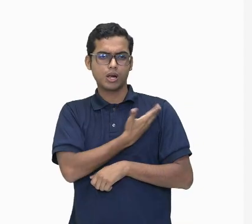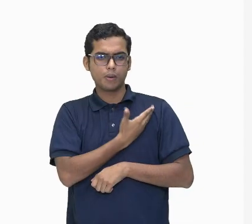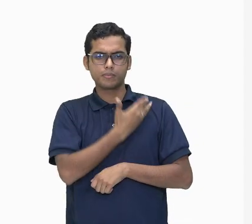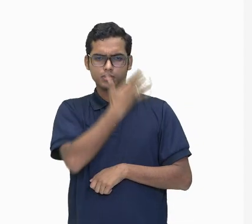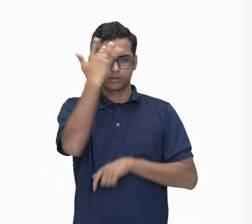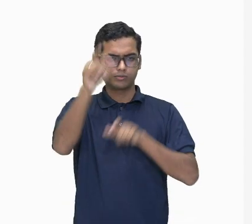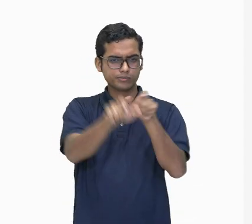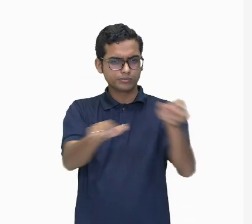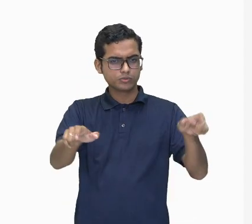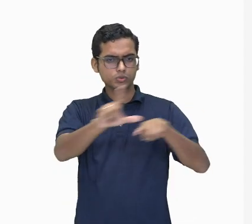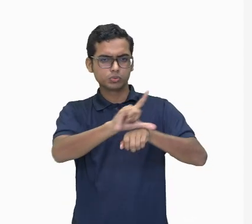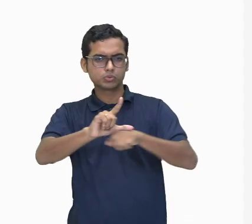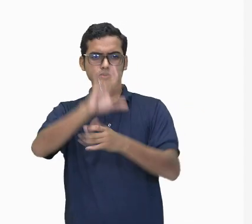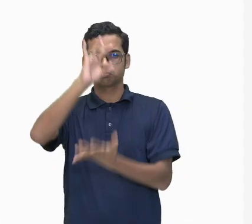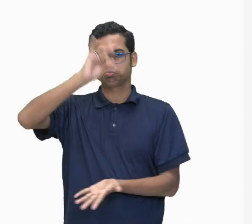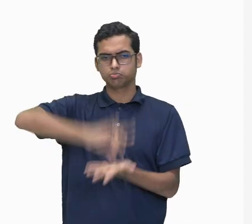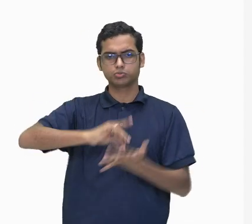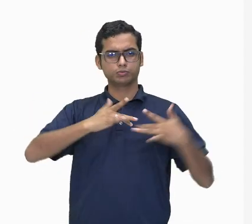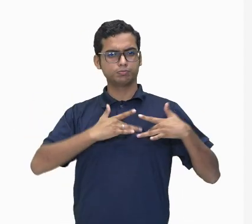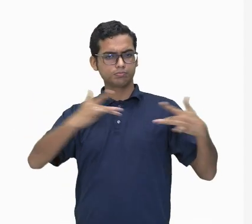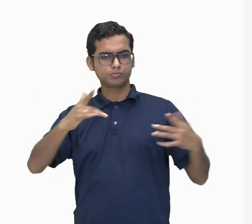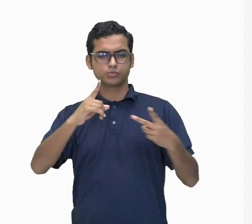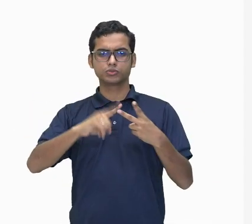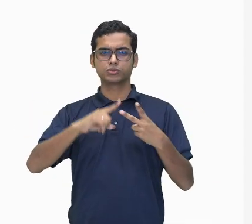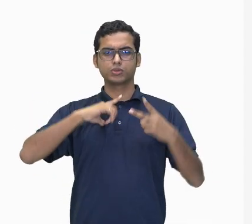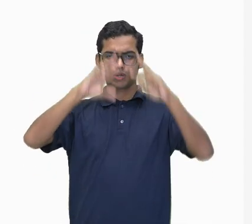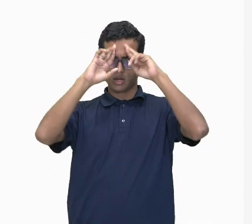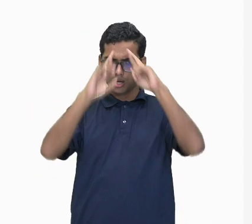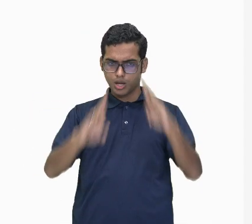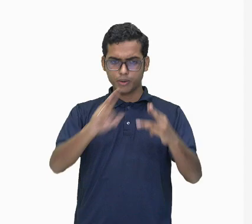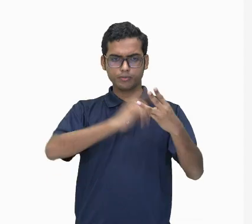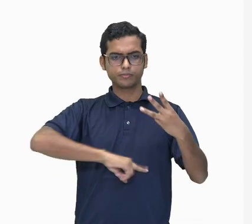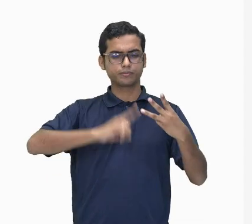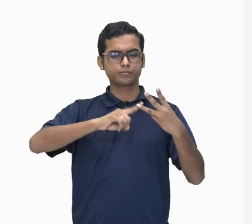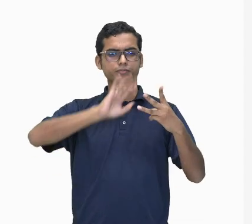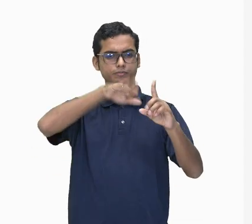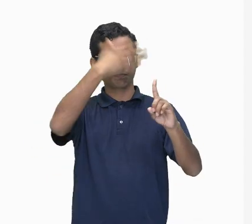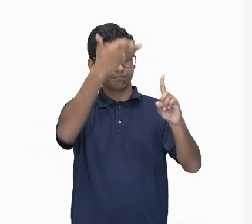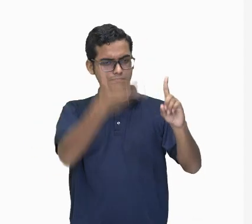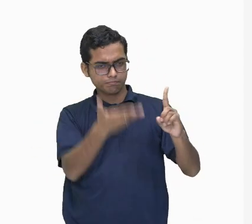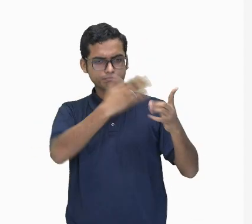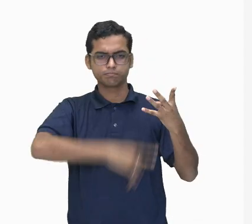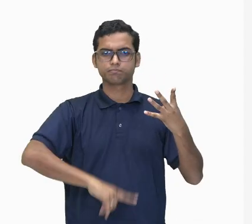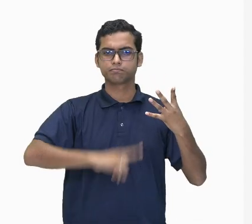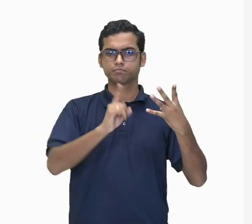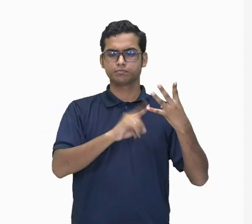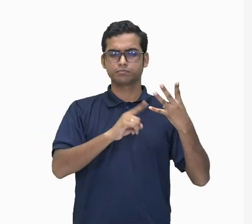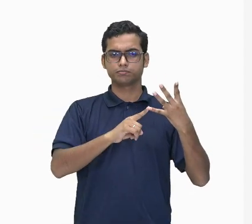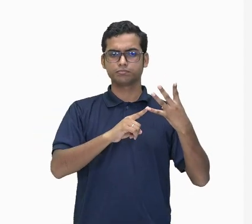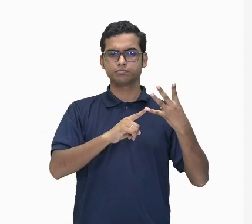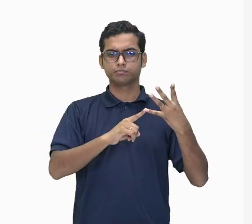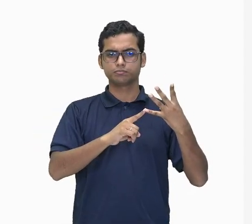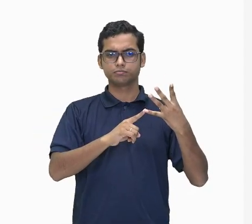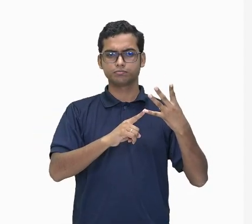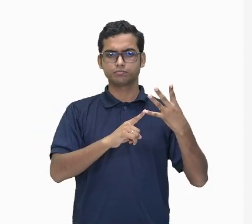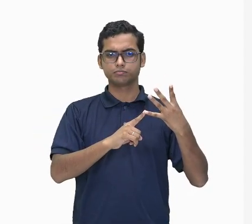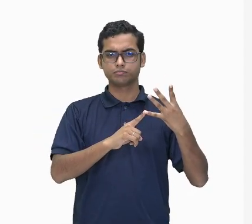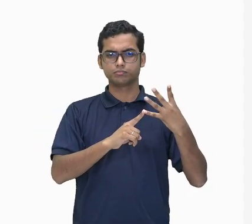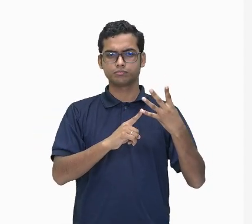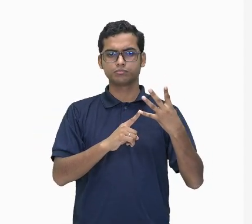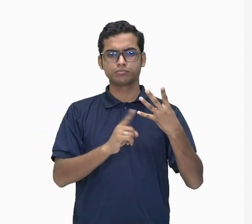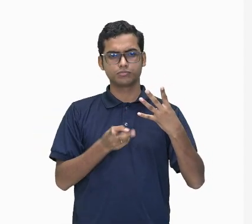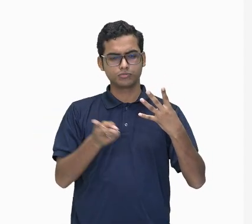Com generosidade, com cortesia, com benevolência, e dando o que deles